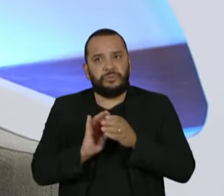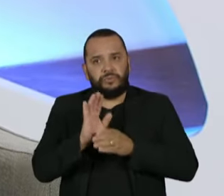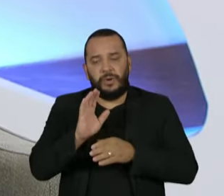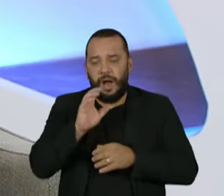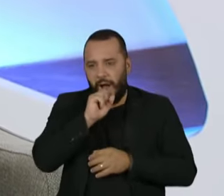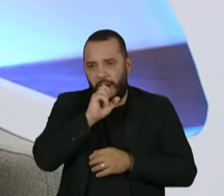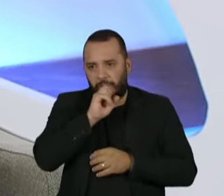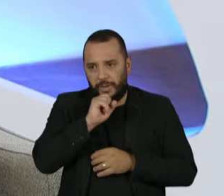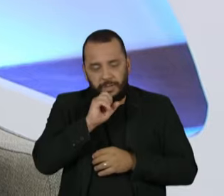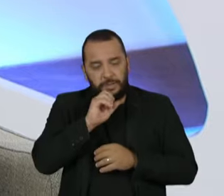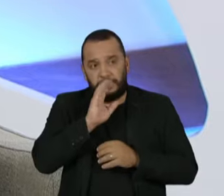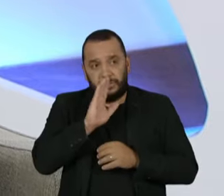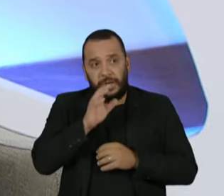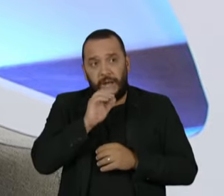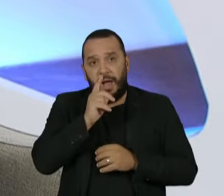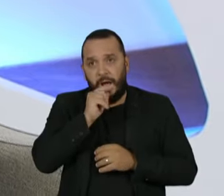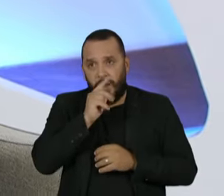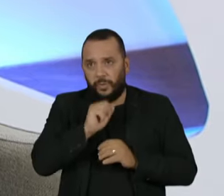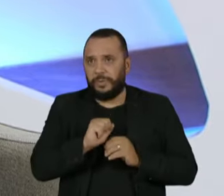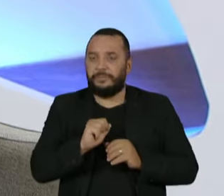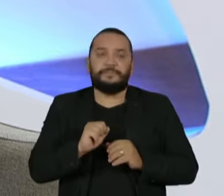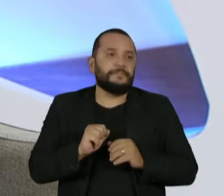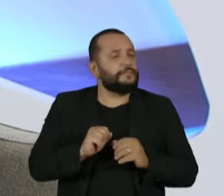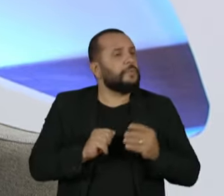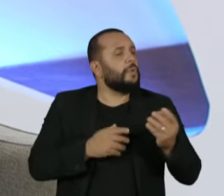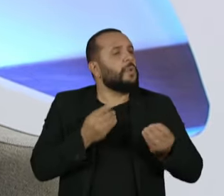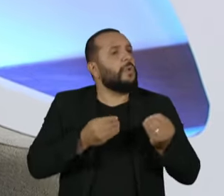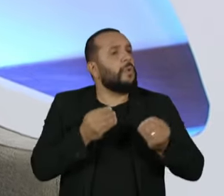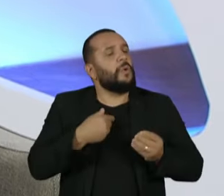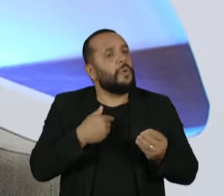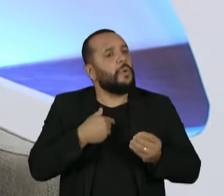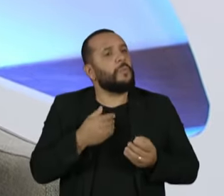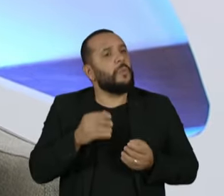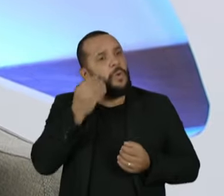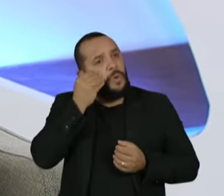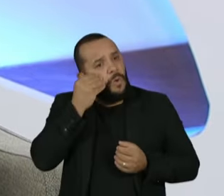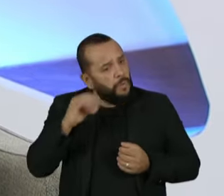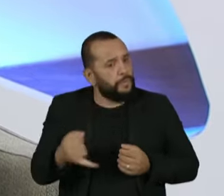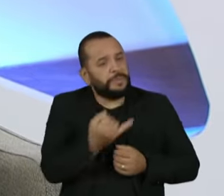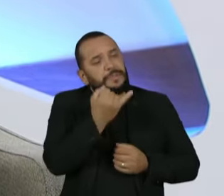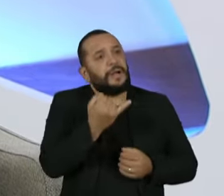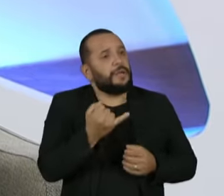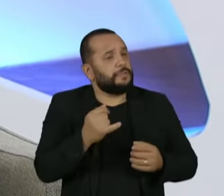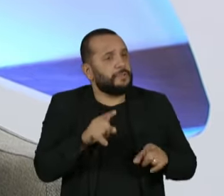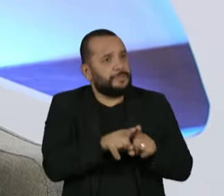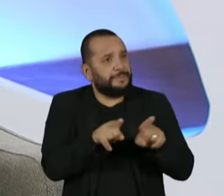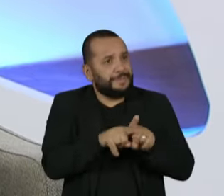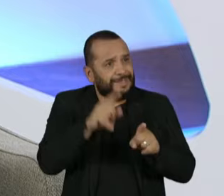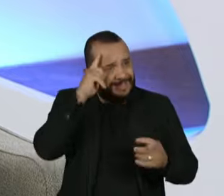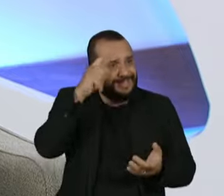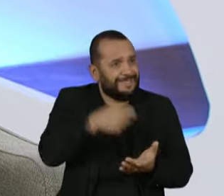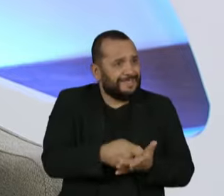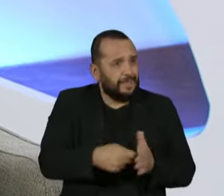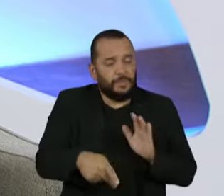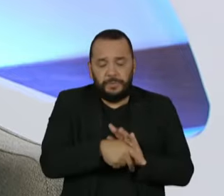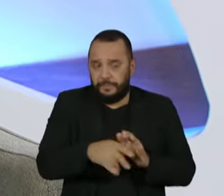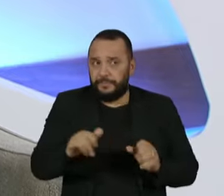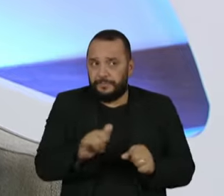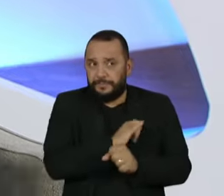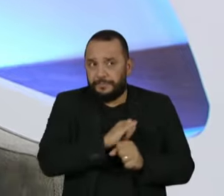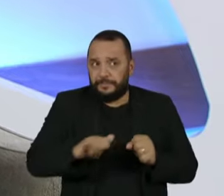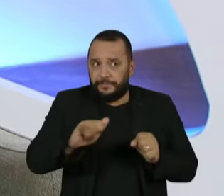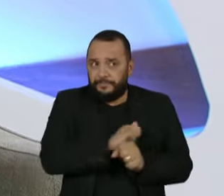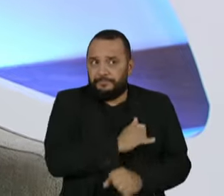Qual é o custo de oportunidade na época é sempre um conjunto muito complexo de tomadas de decisão e estratégicas que